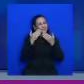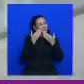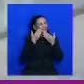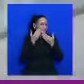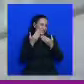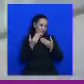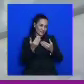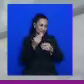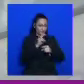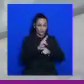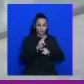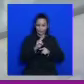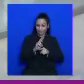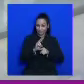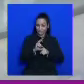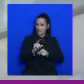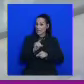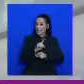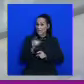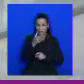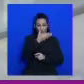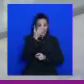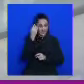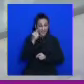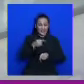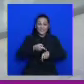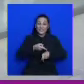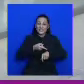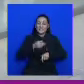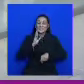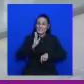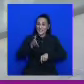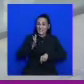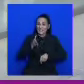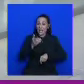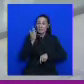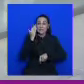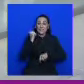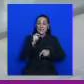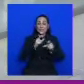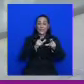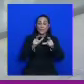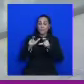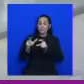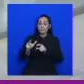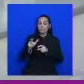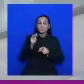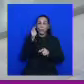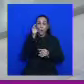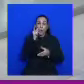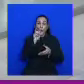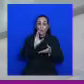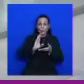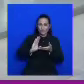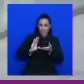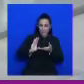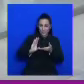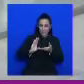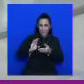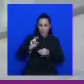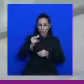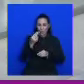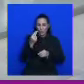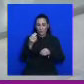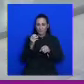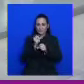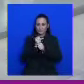Muito obrigado, senhores auditores. E não esqueça que dentro de instantes você já poderá saber de onde são as apostas vencedoras ou